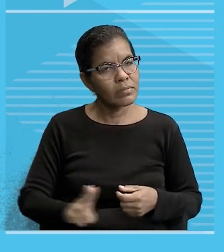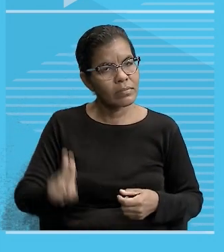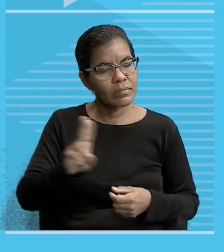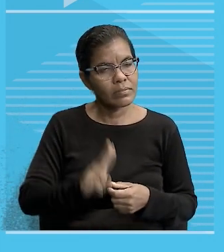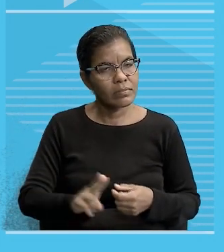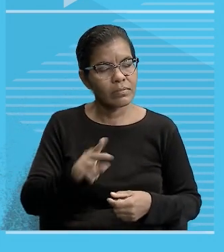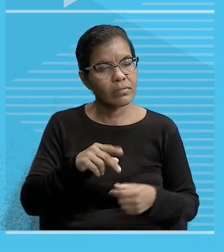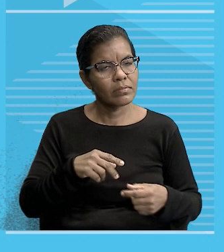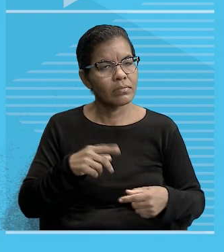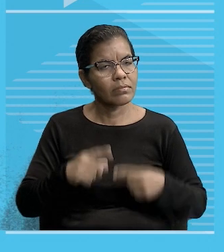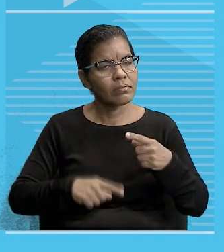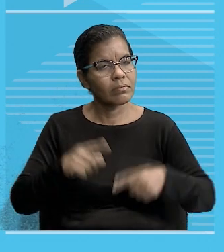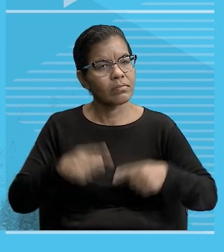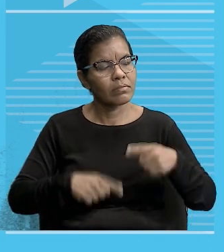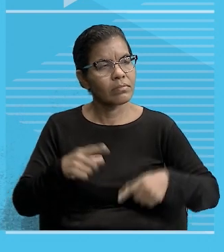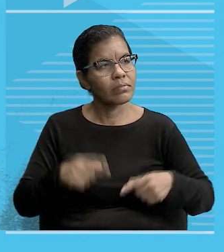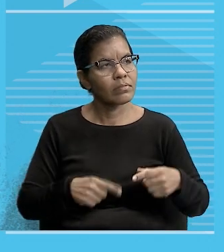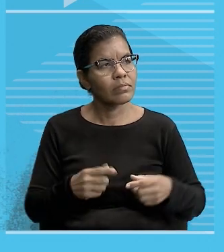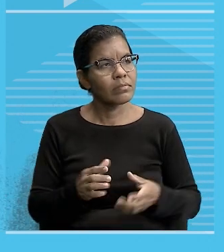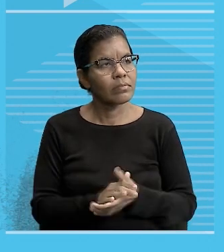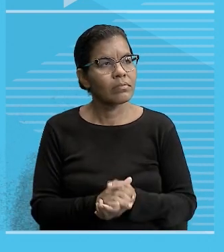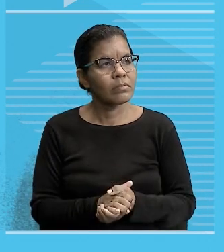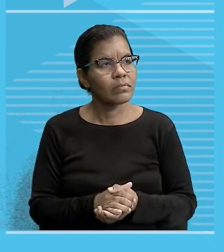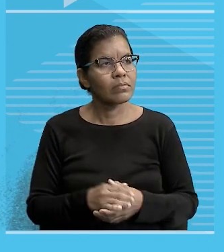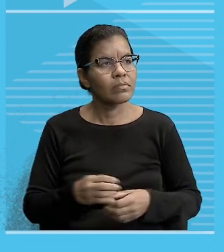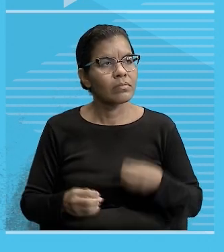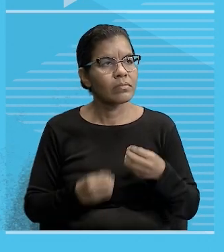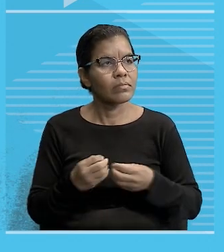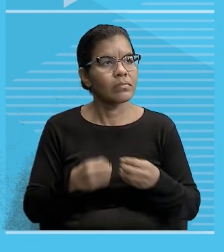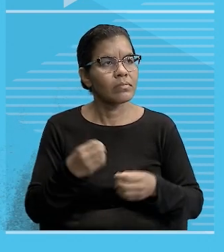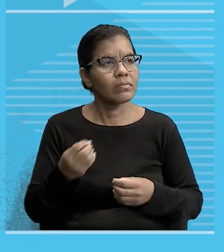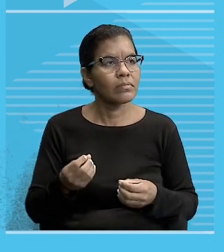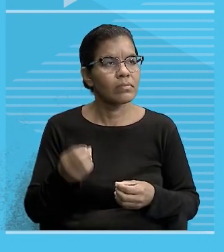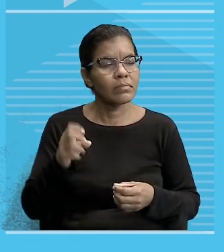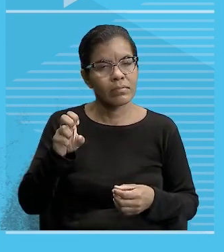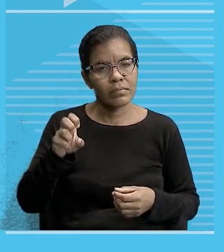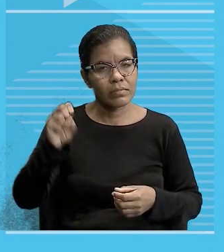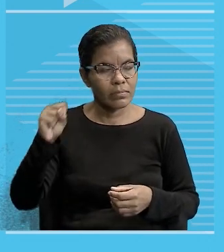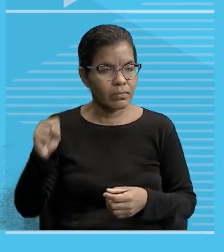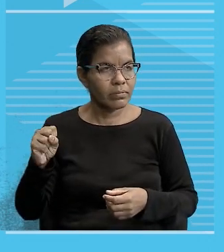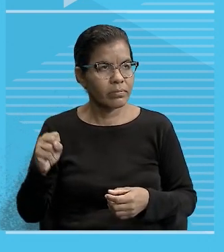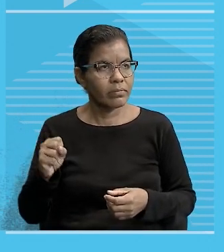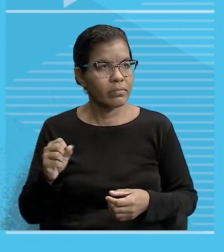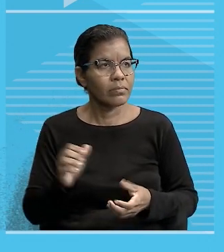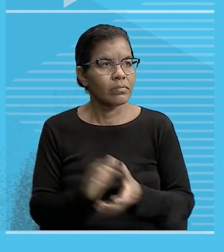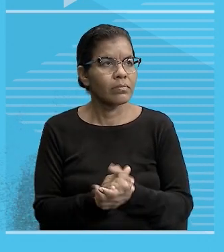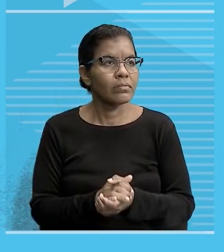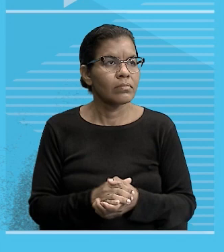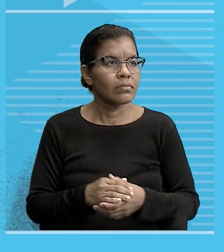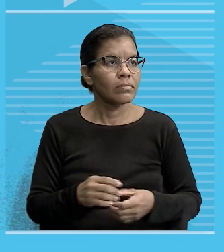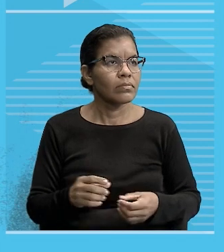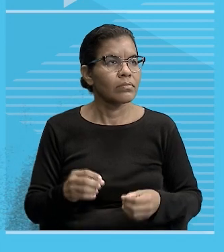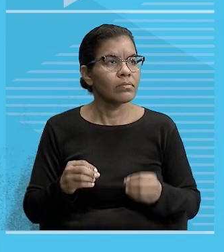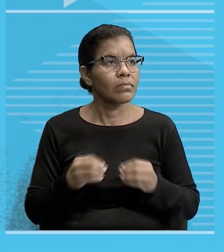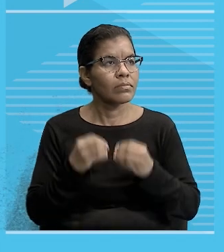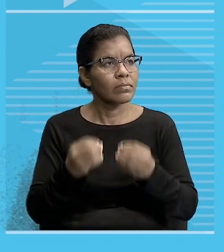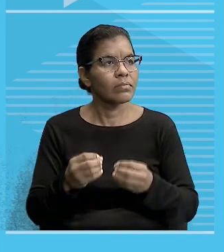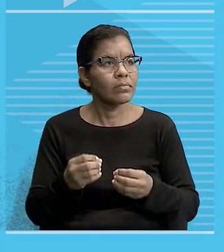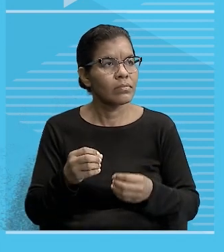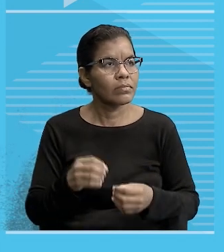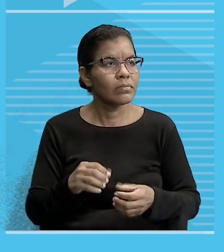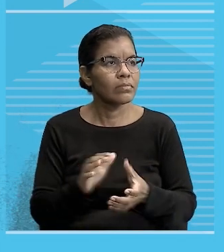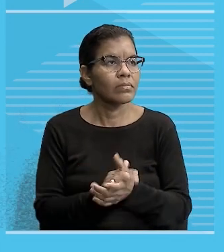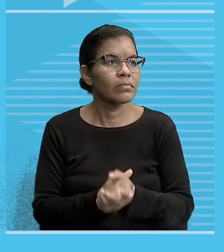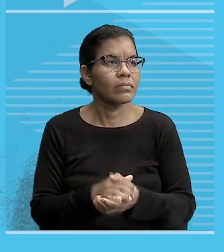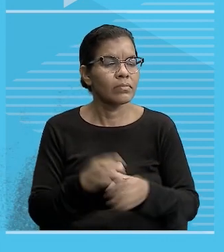utilizar algumas ferramentas como a metodologia japonesa chamada 5S que é composta pelas palavras